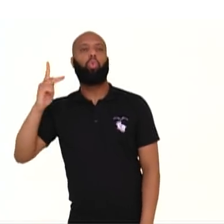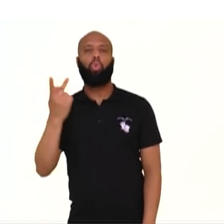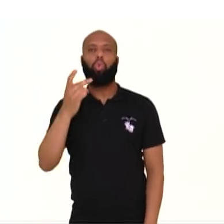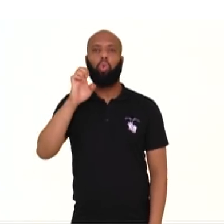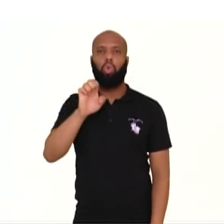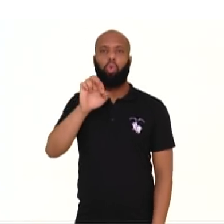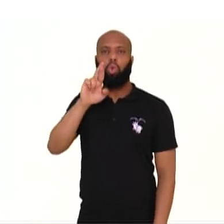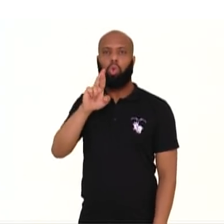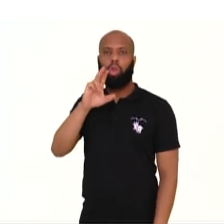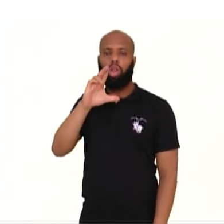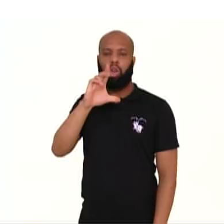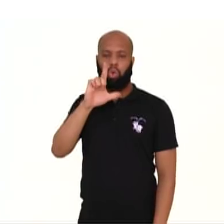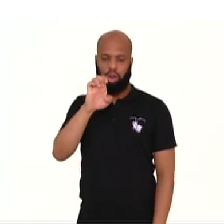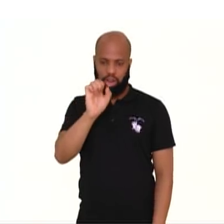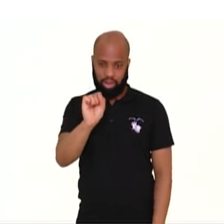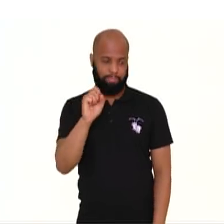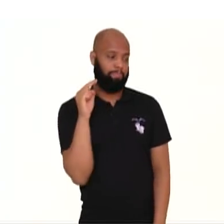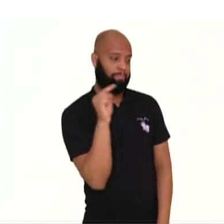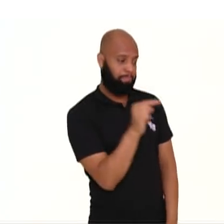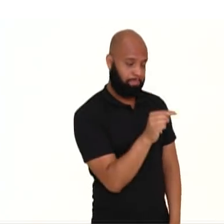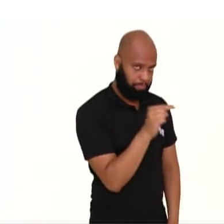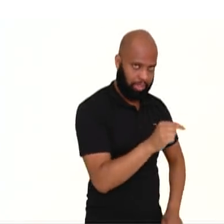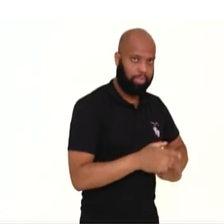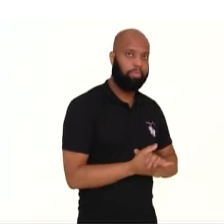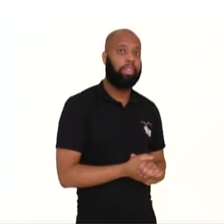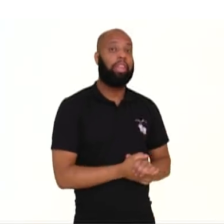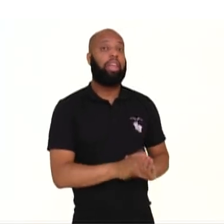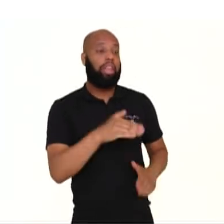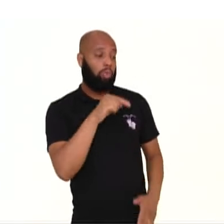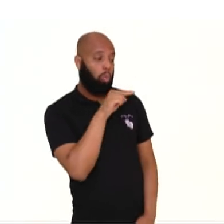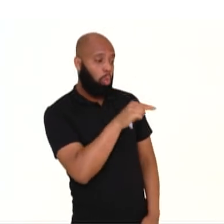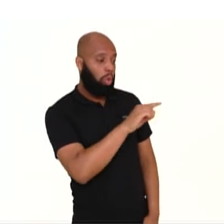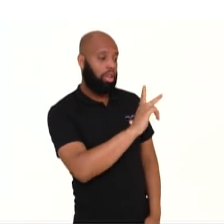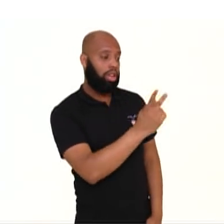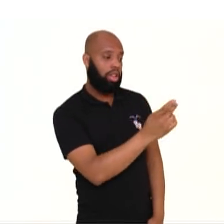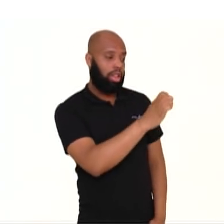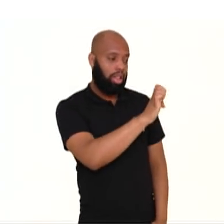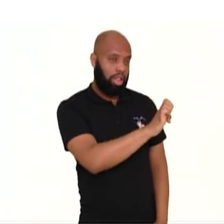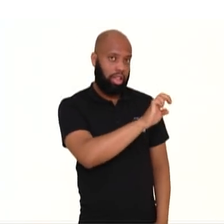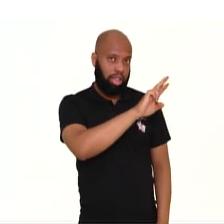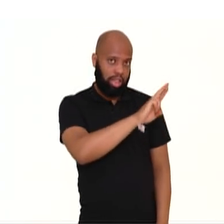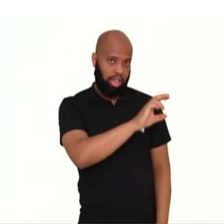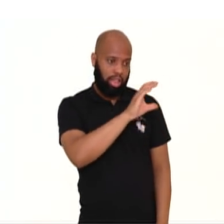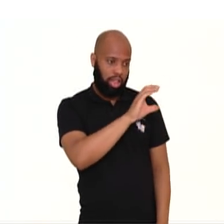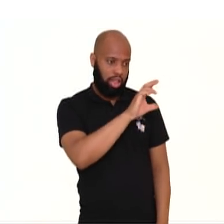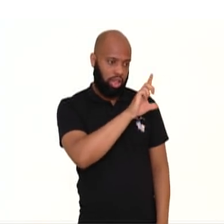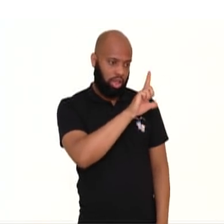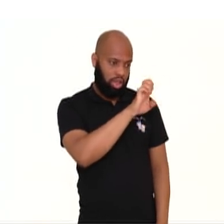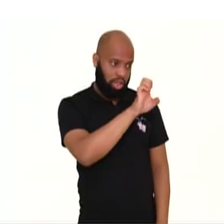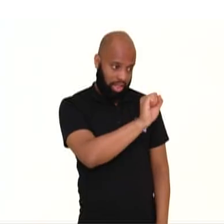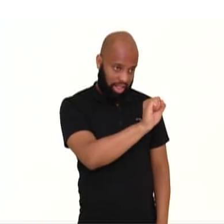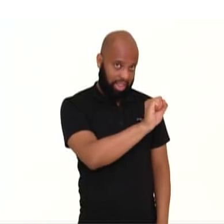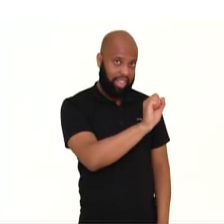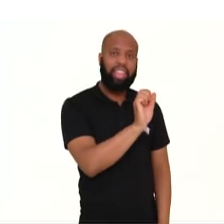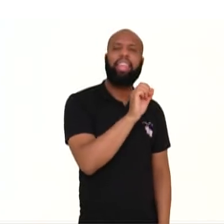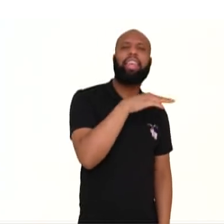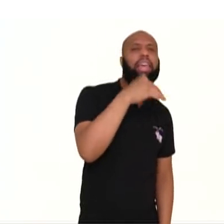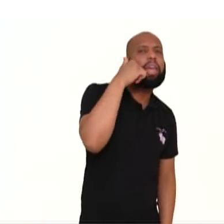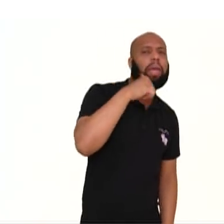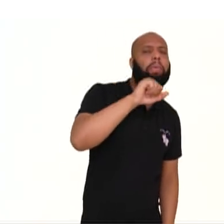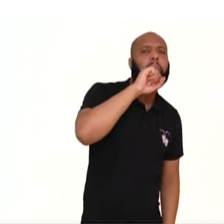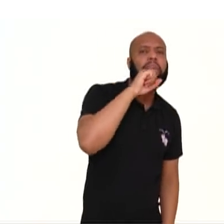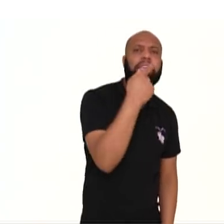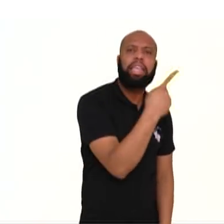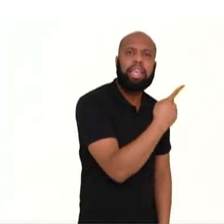era filho de Zeus com a mortal Alcmena. Veja bem, Héracles era filho de um deus com uma